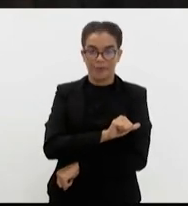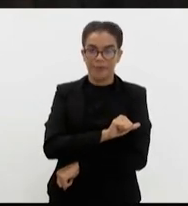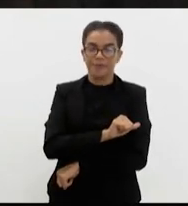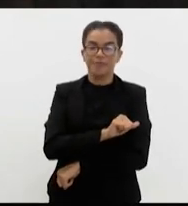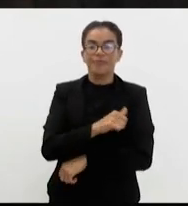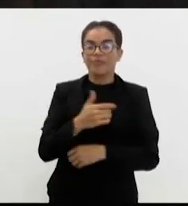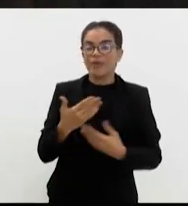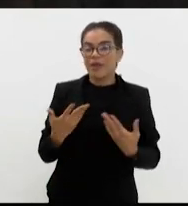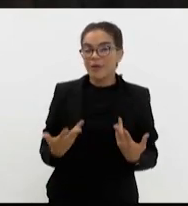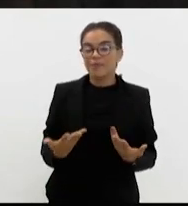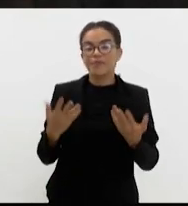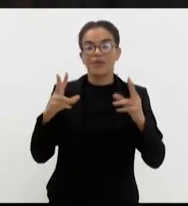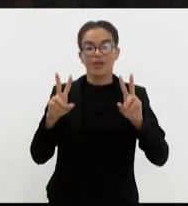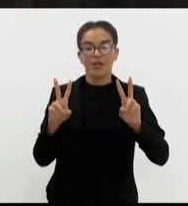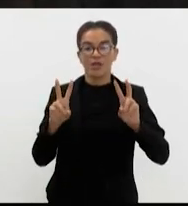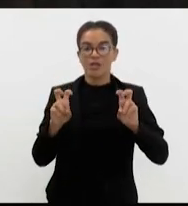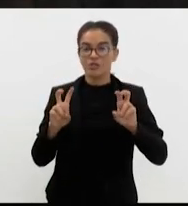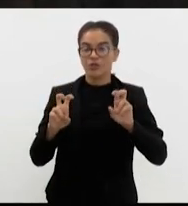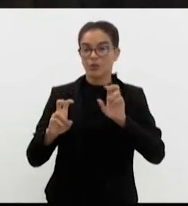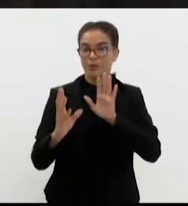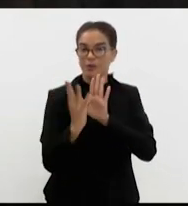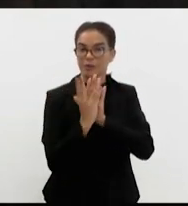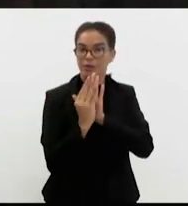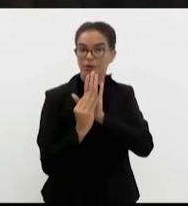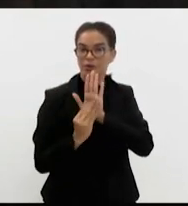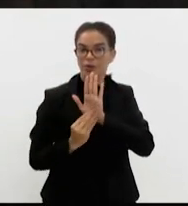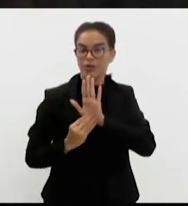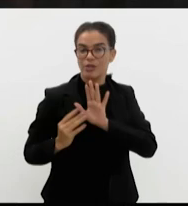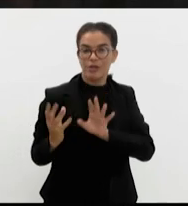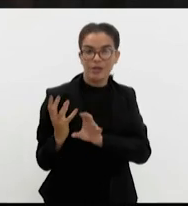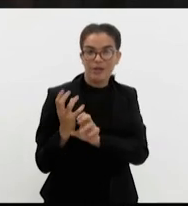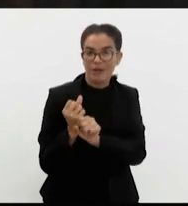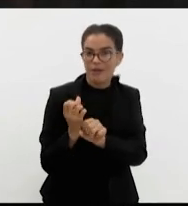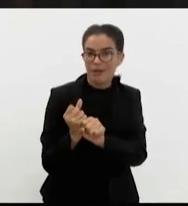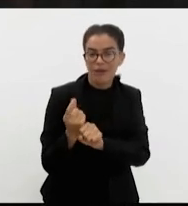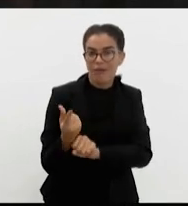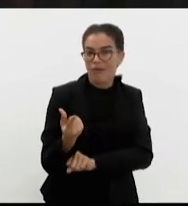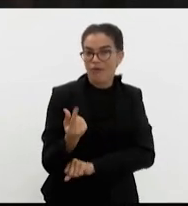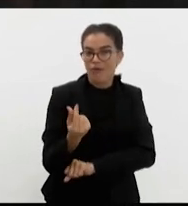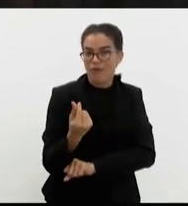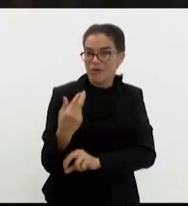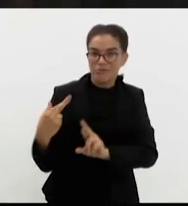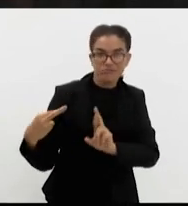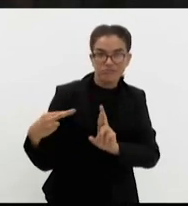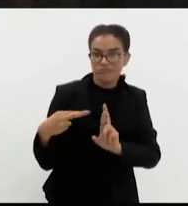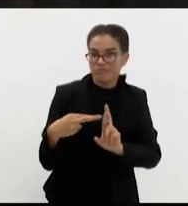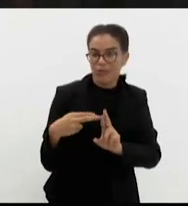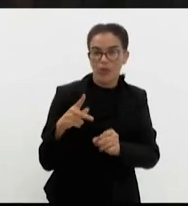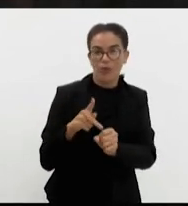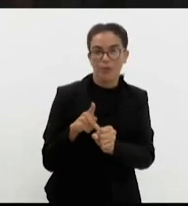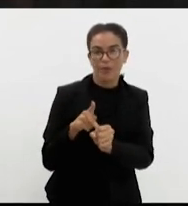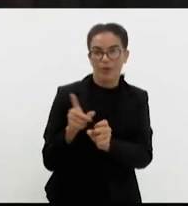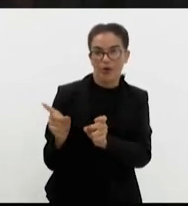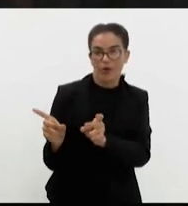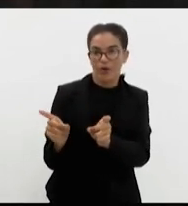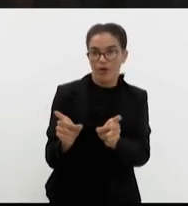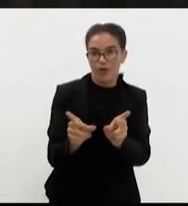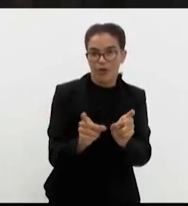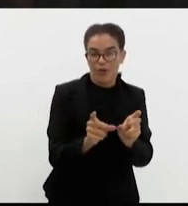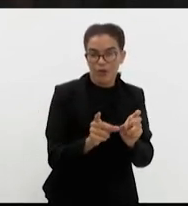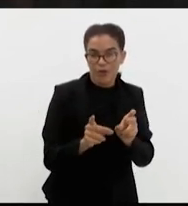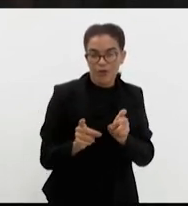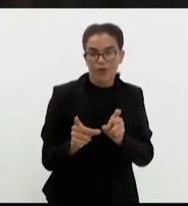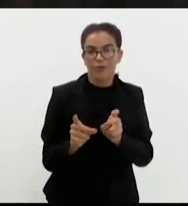que é sobre a metodologia de cálculo do preço de referência do Petróleo para a